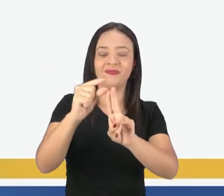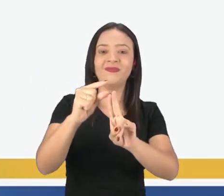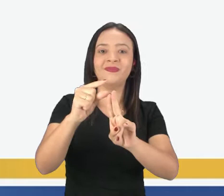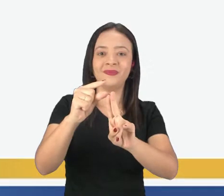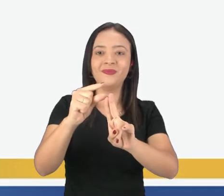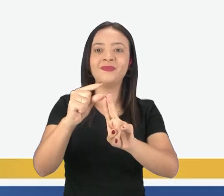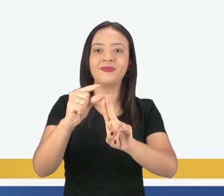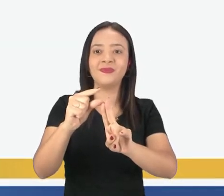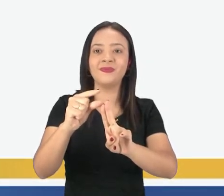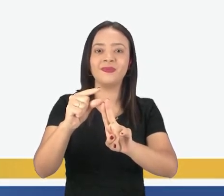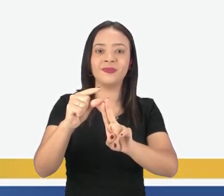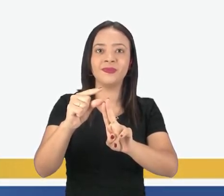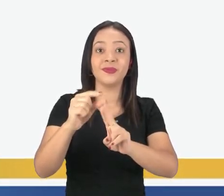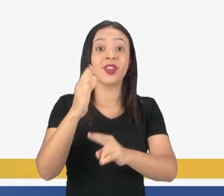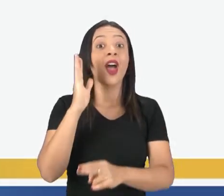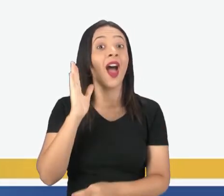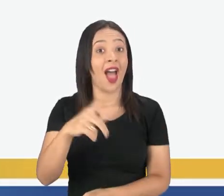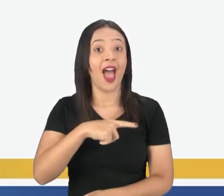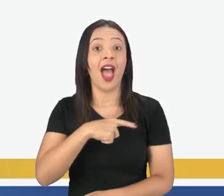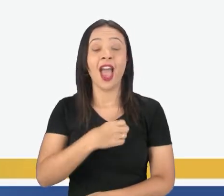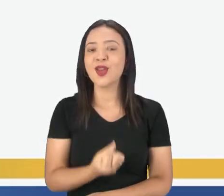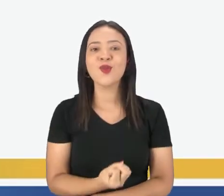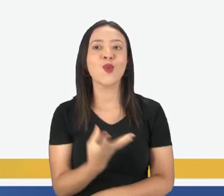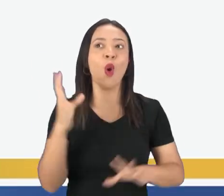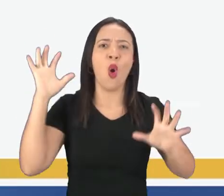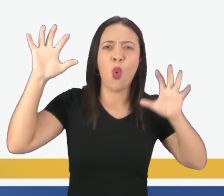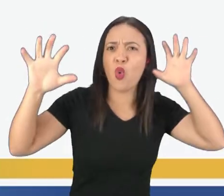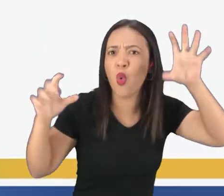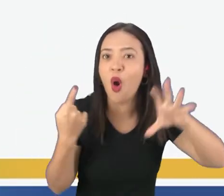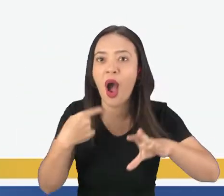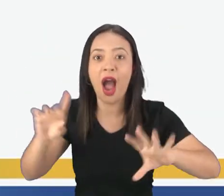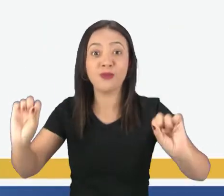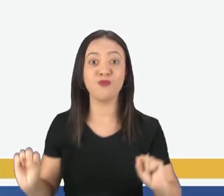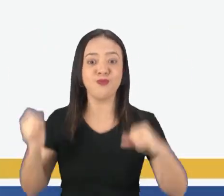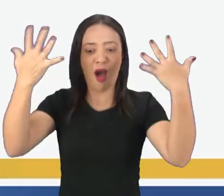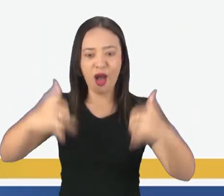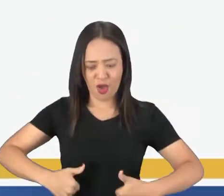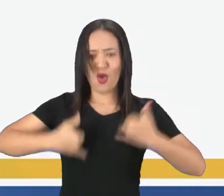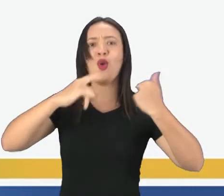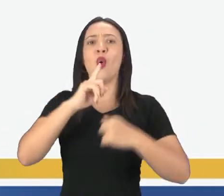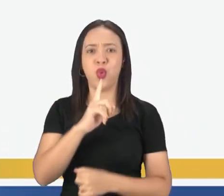dezenas. Já temos o número de monstros que vão na festa de aniversário.